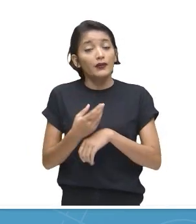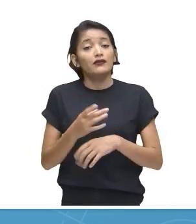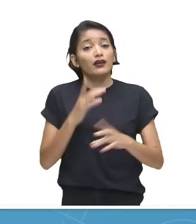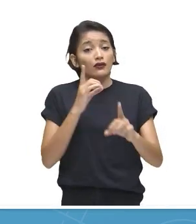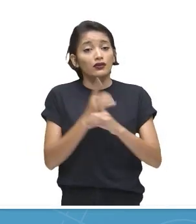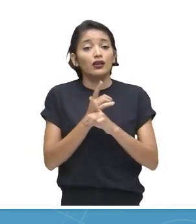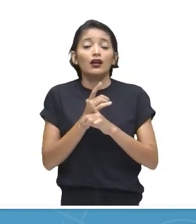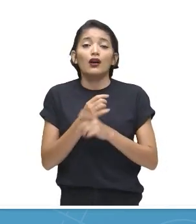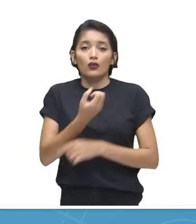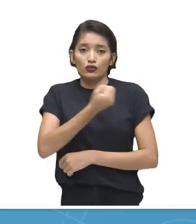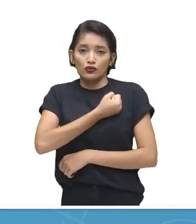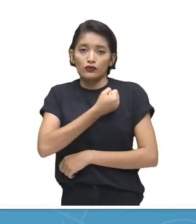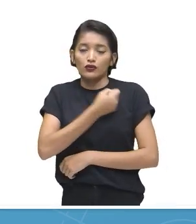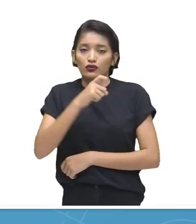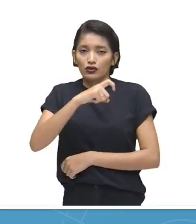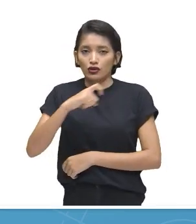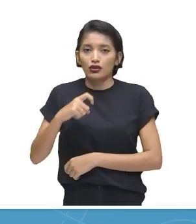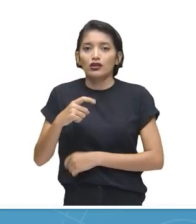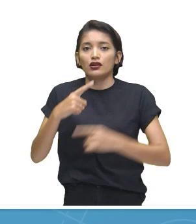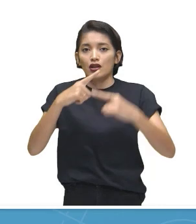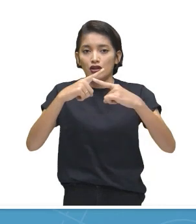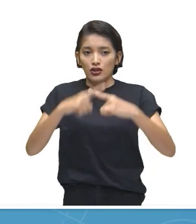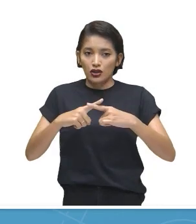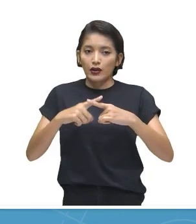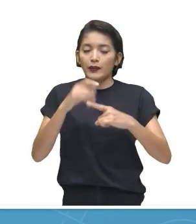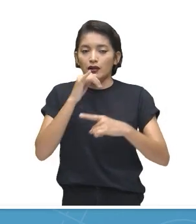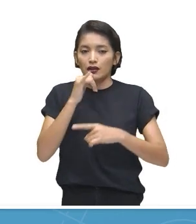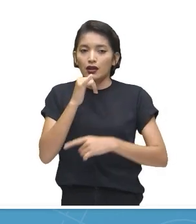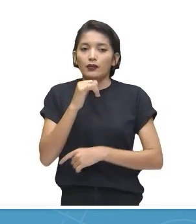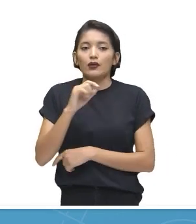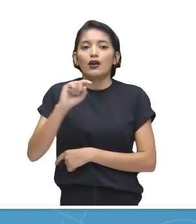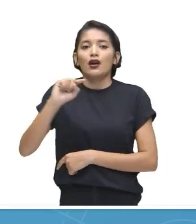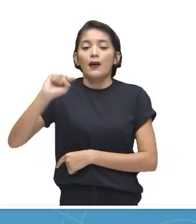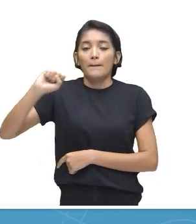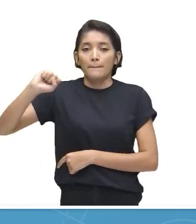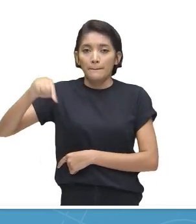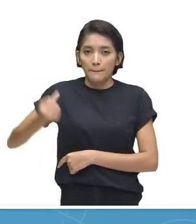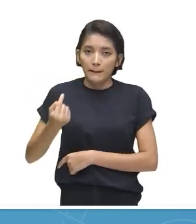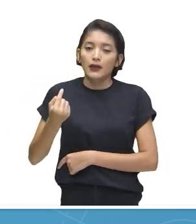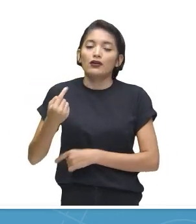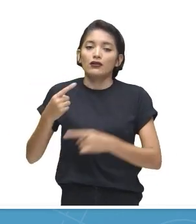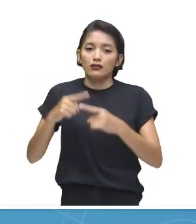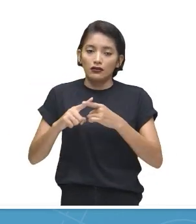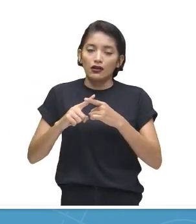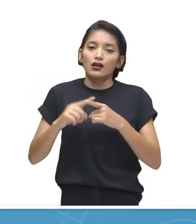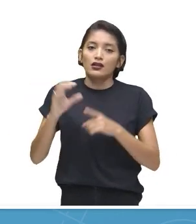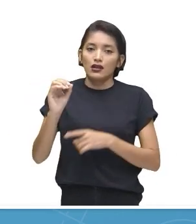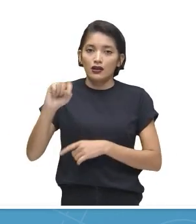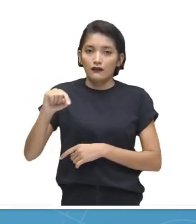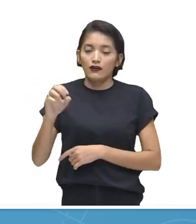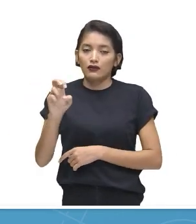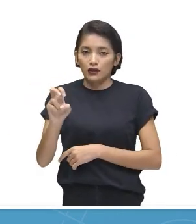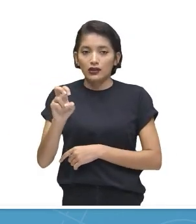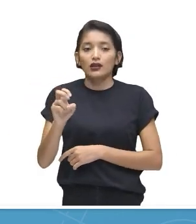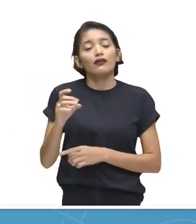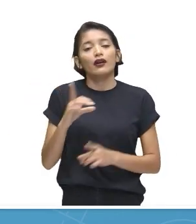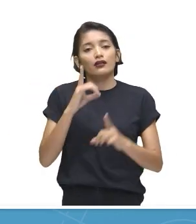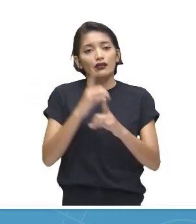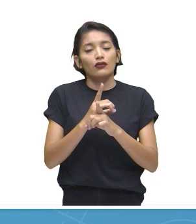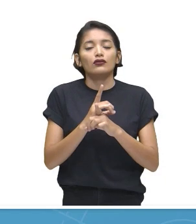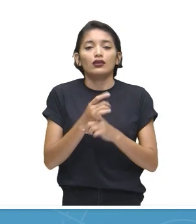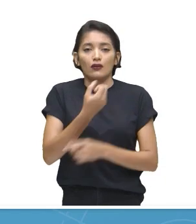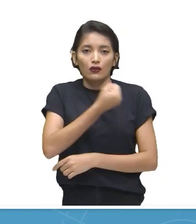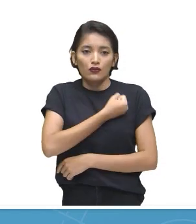o valor de x, né? Fazendo a multiplicação de 1000, olha lá, 1000 multiplicado por 0,5, você vai encontrar o valor